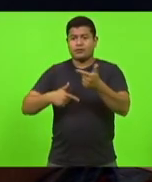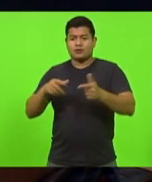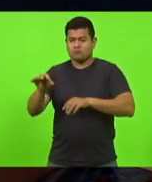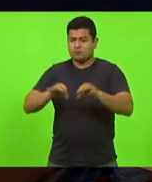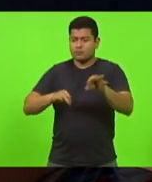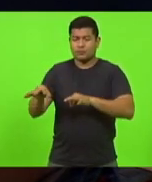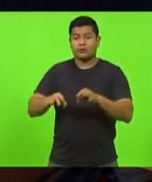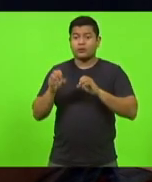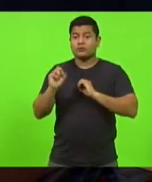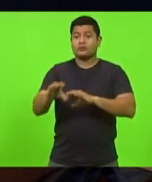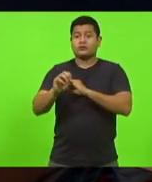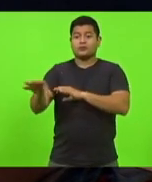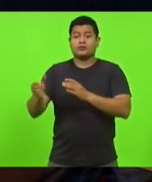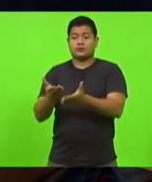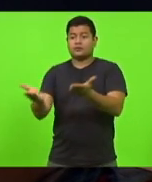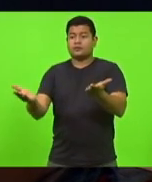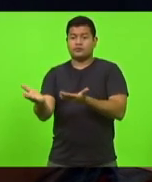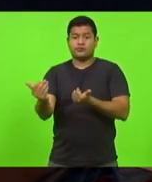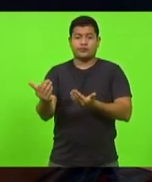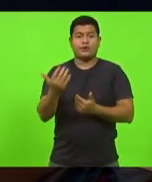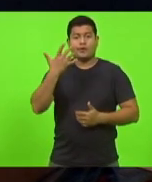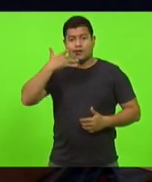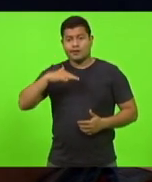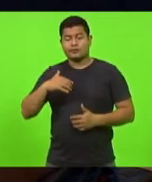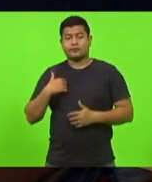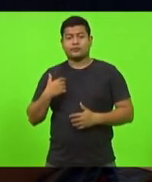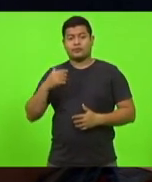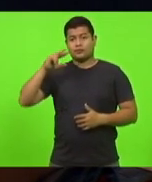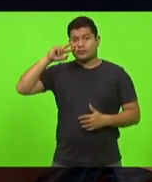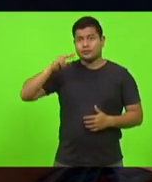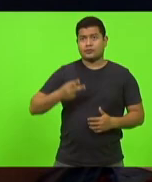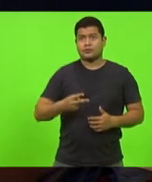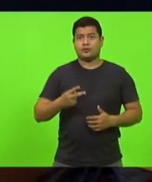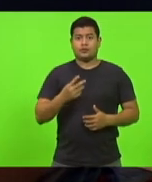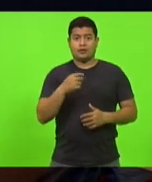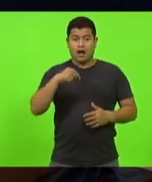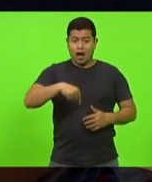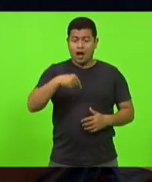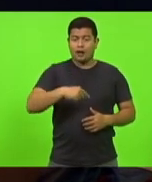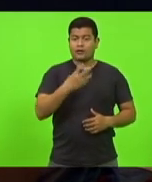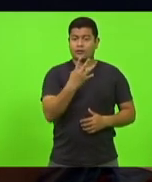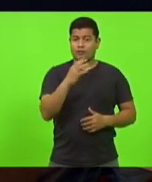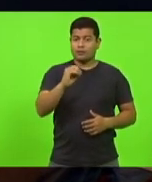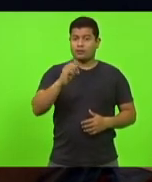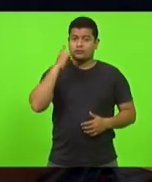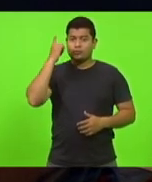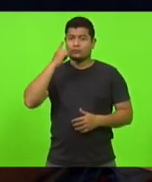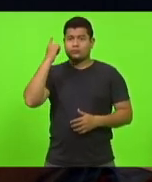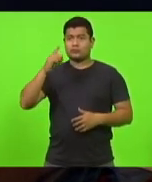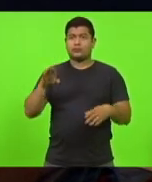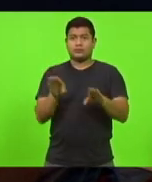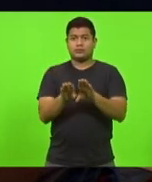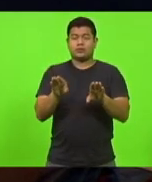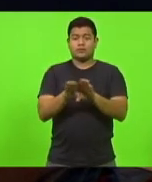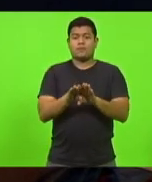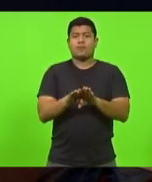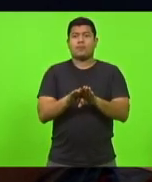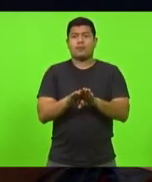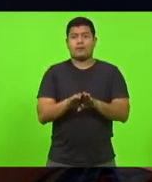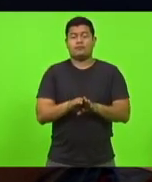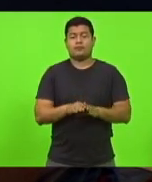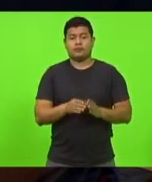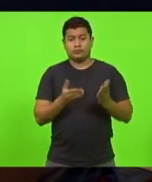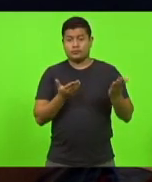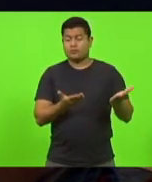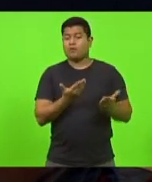jovens, nossas crianças. Esse reconhecimento os 40 deputados têm, e também tem o governo do